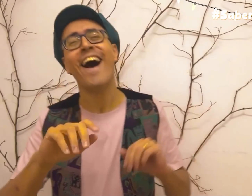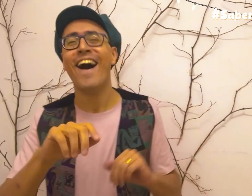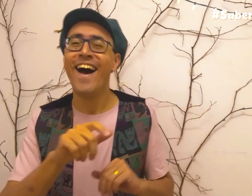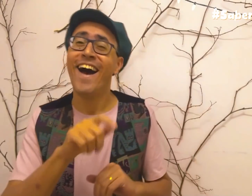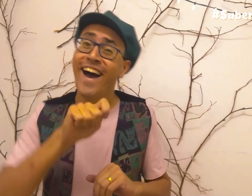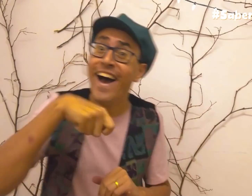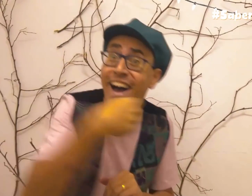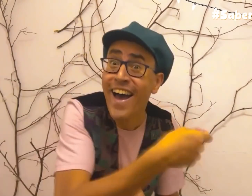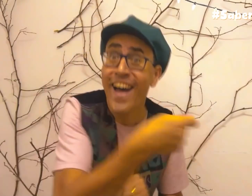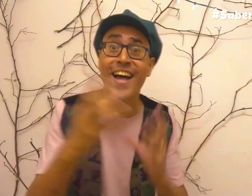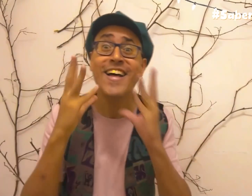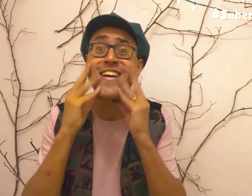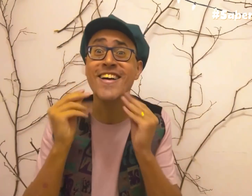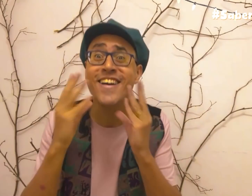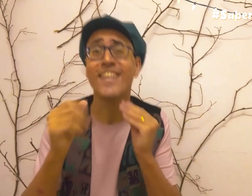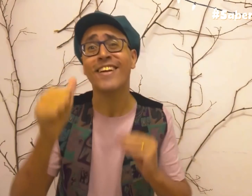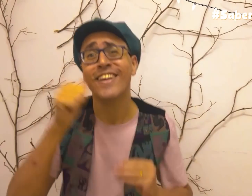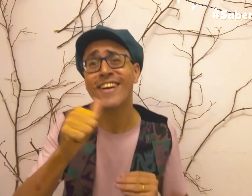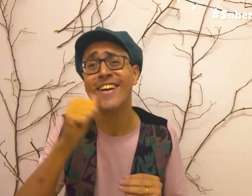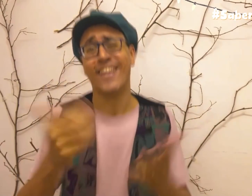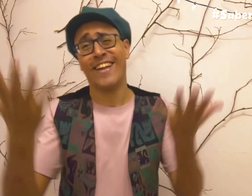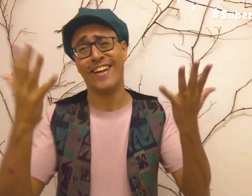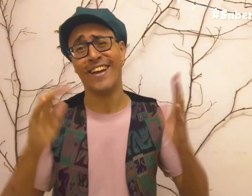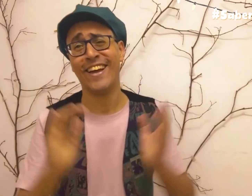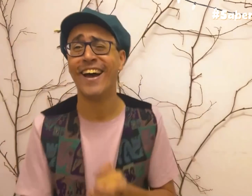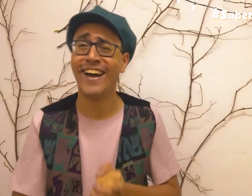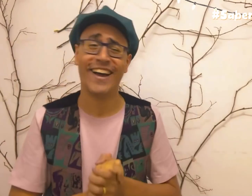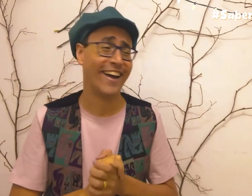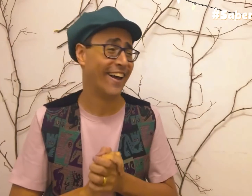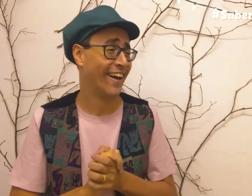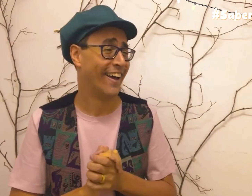Ah, era a medonha.